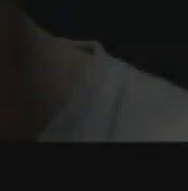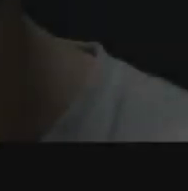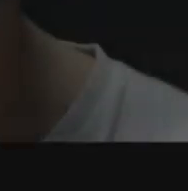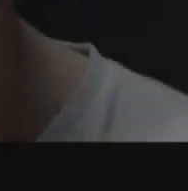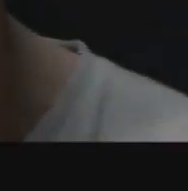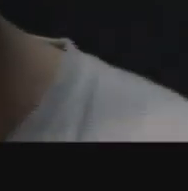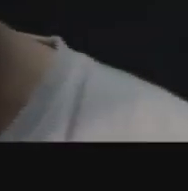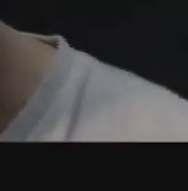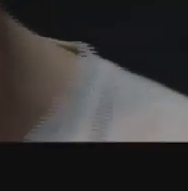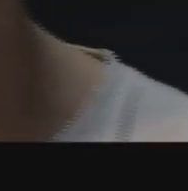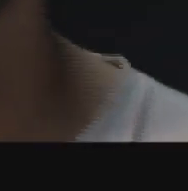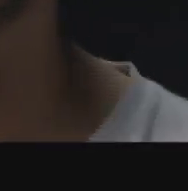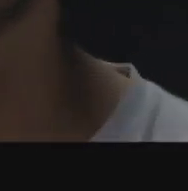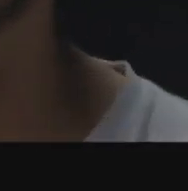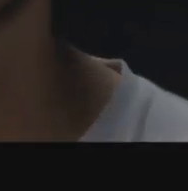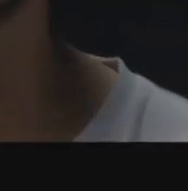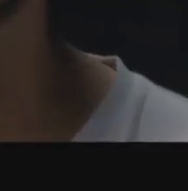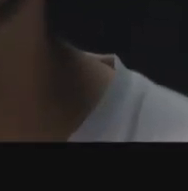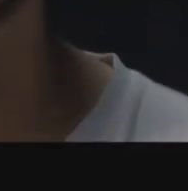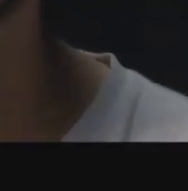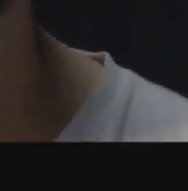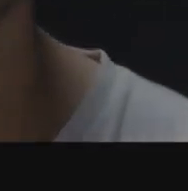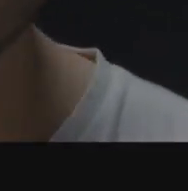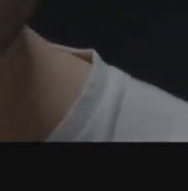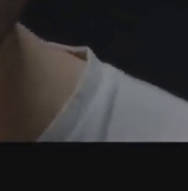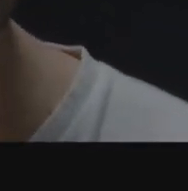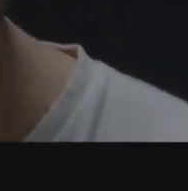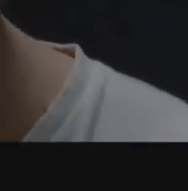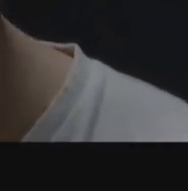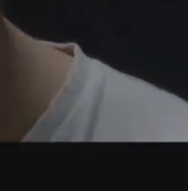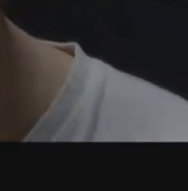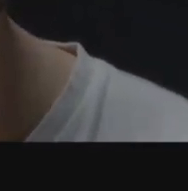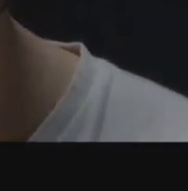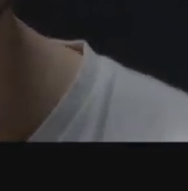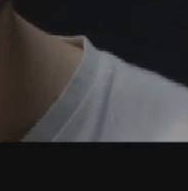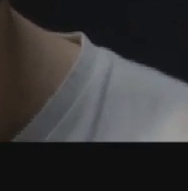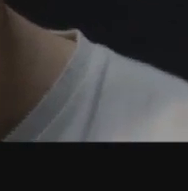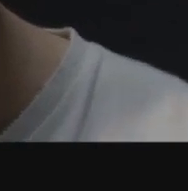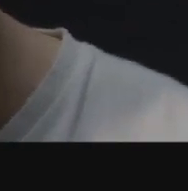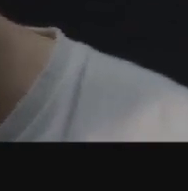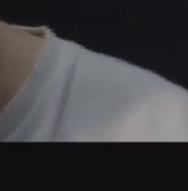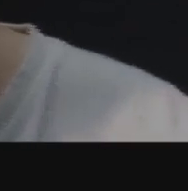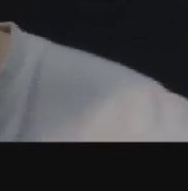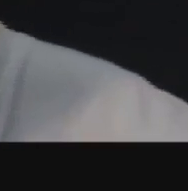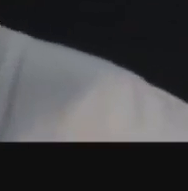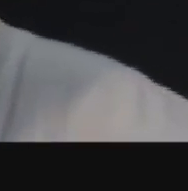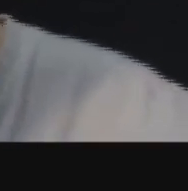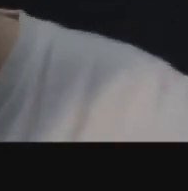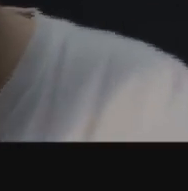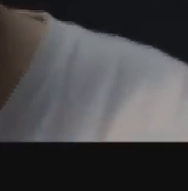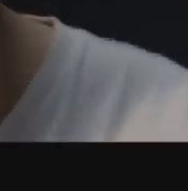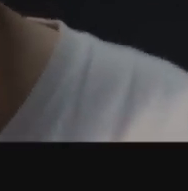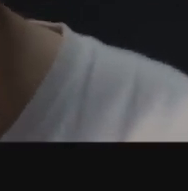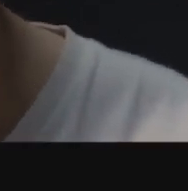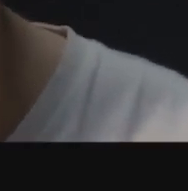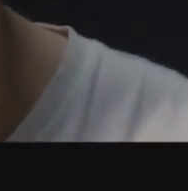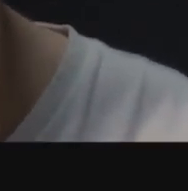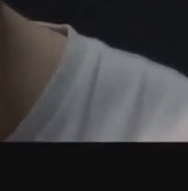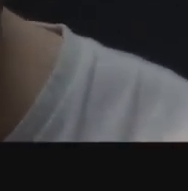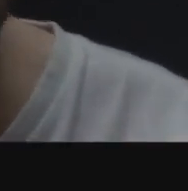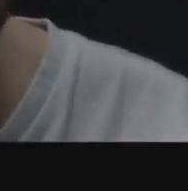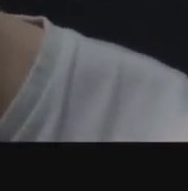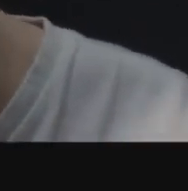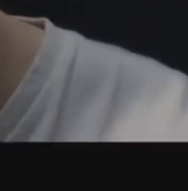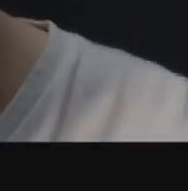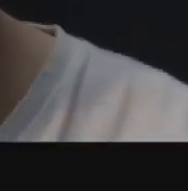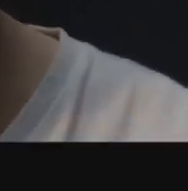Eu só consegui começar a avançar na minha carreira quando eu entendi isso. E quando eu entendi que eu conseguia